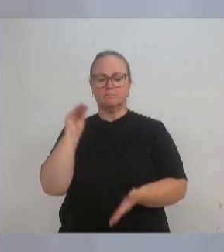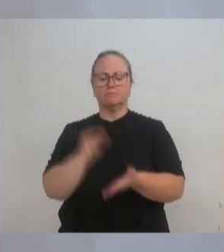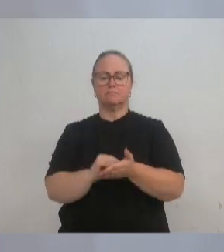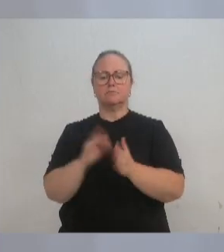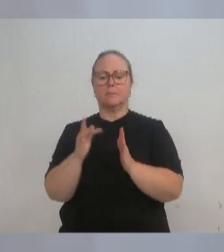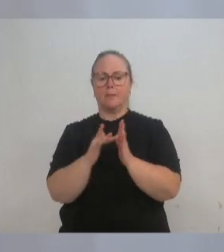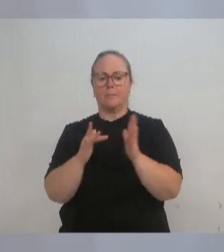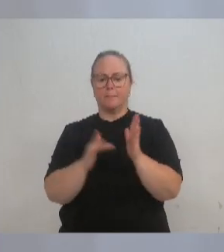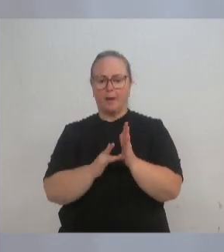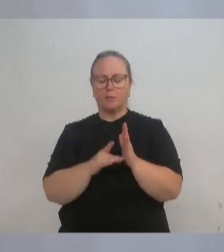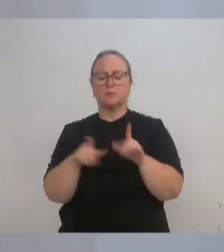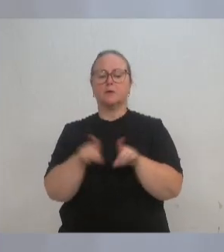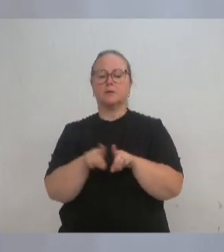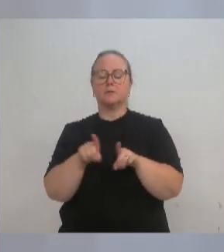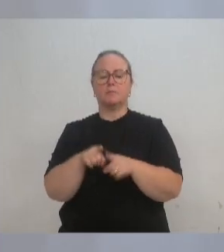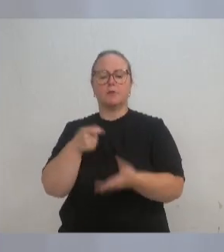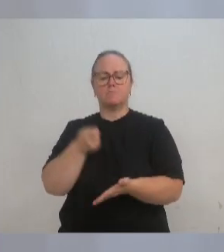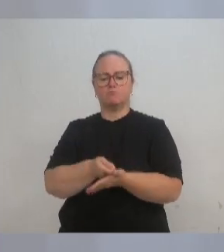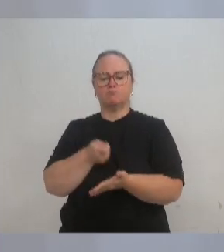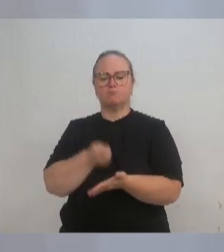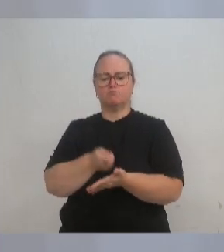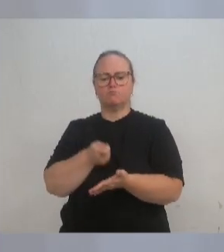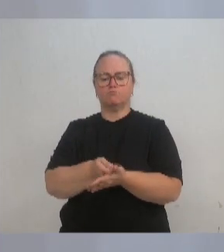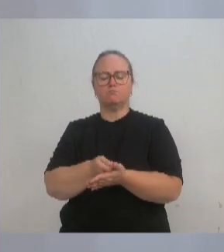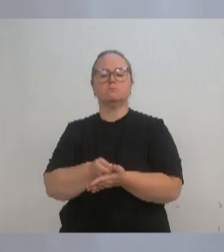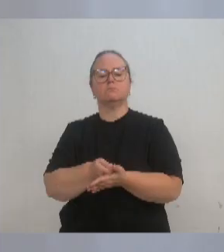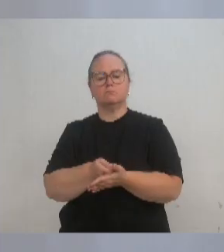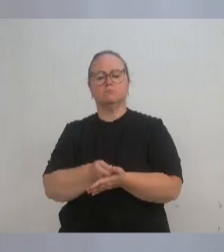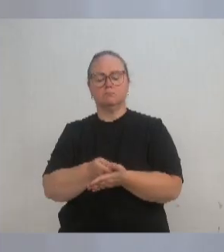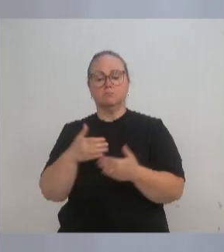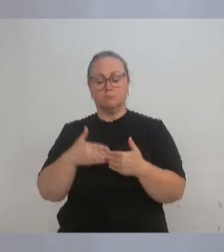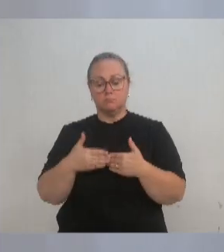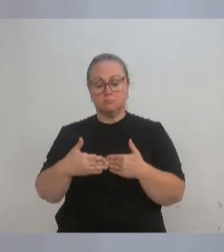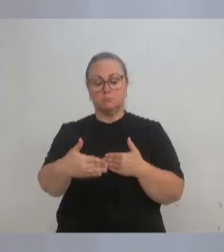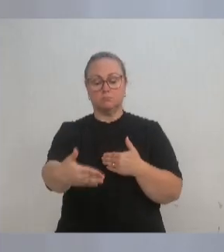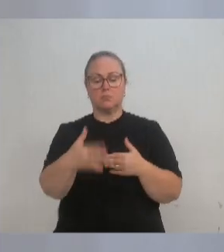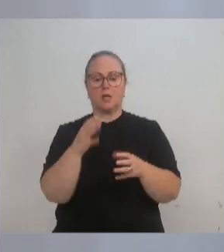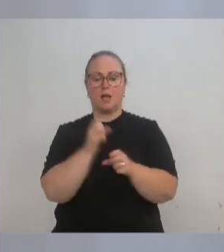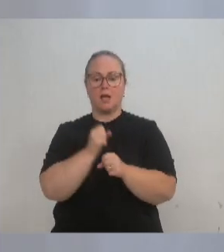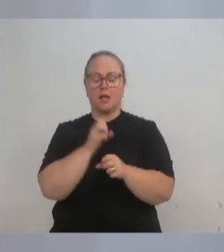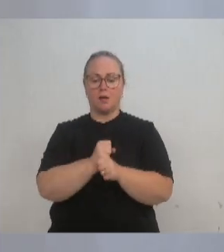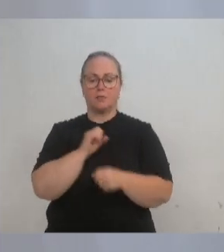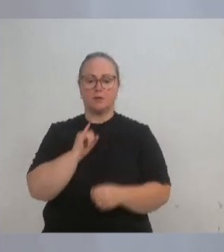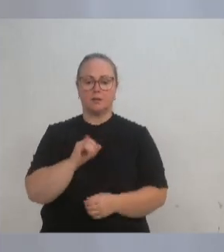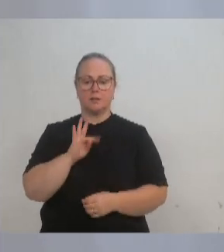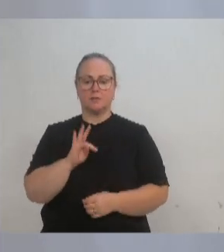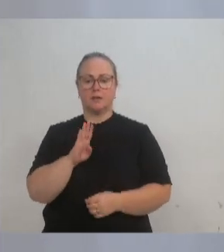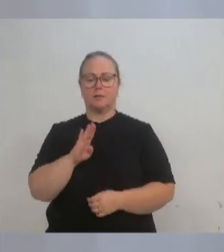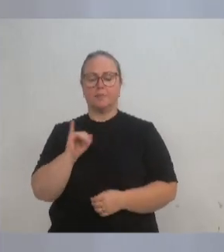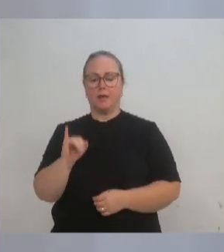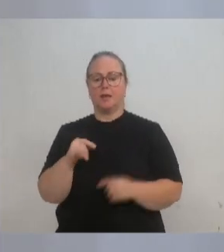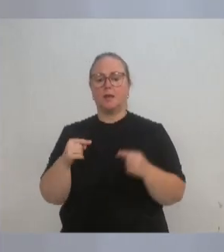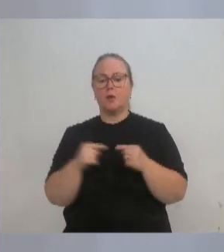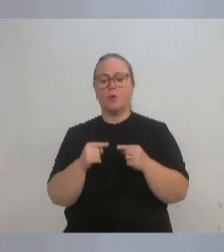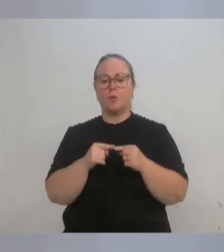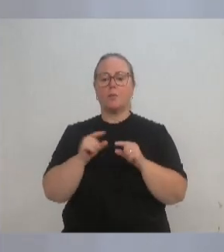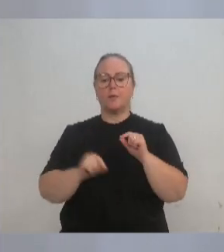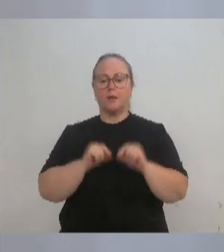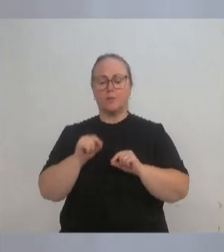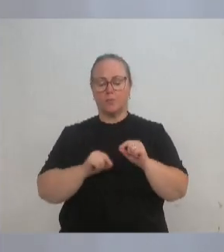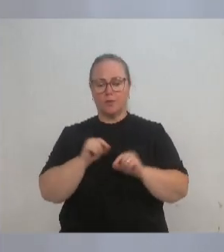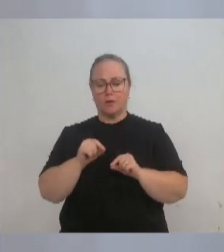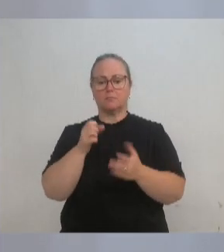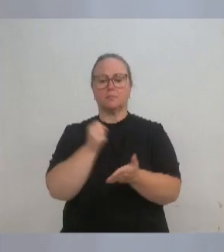e determinou que hoje o cálculo do ITBI seja feito em cima